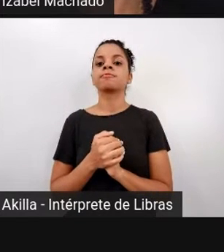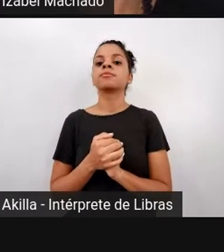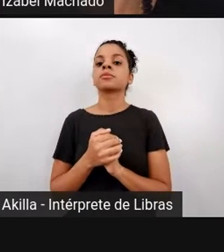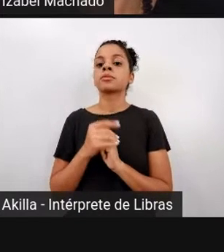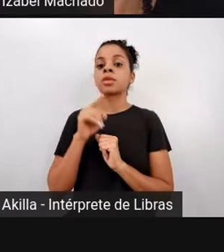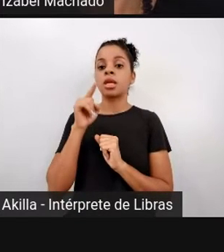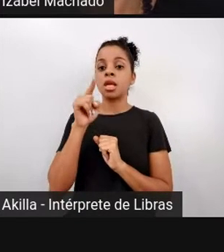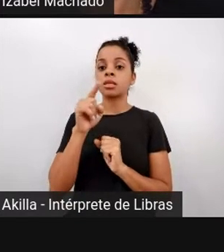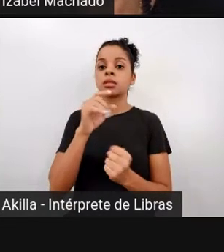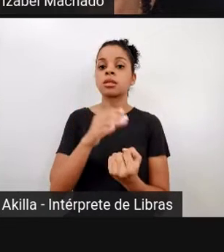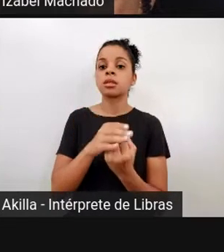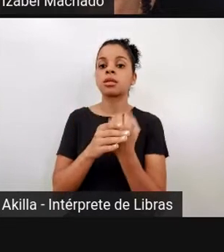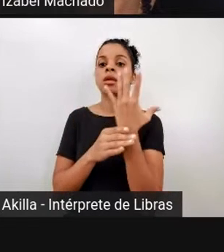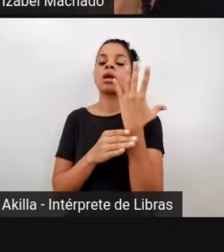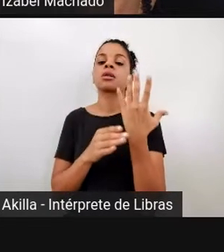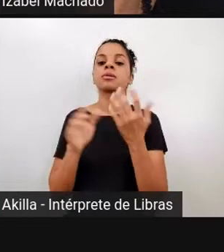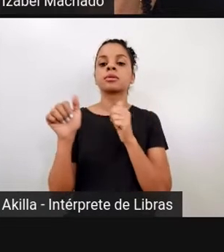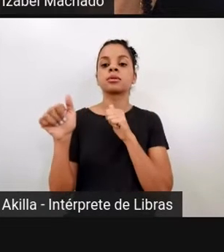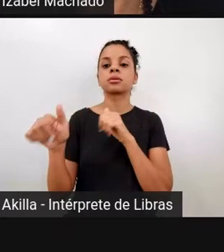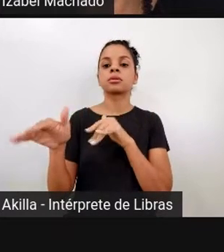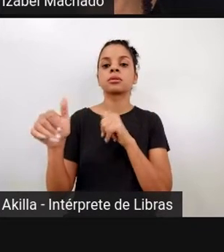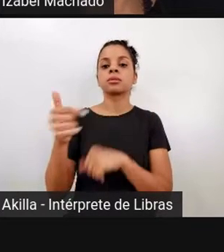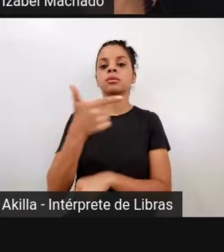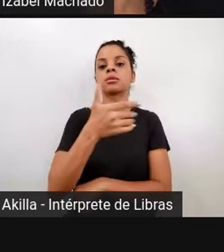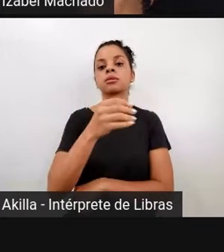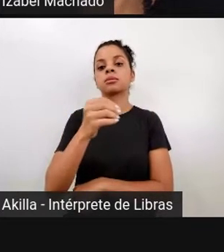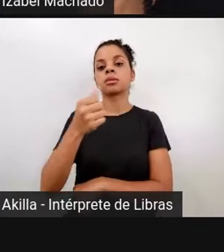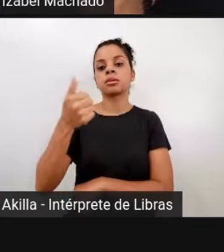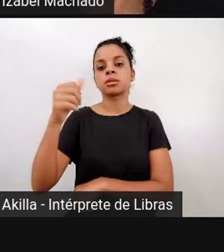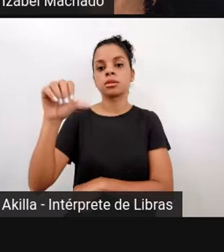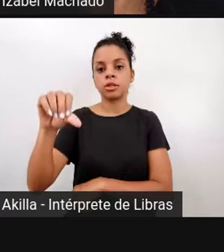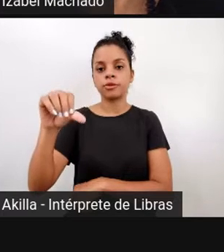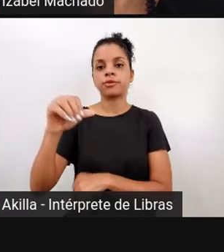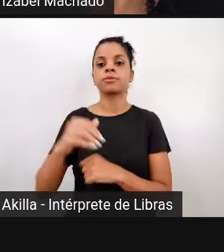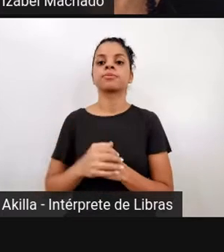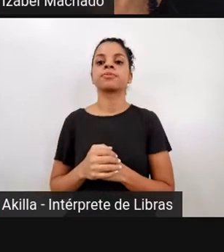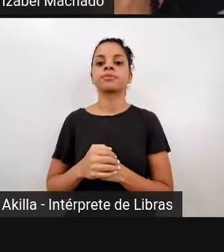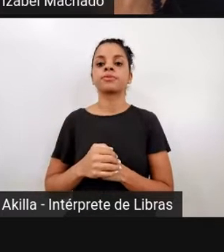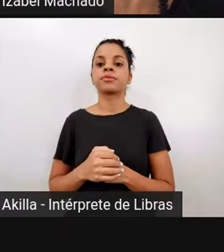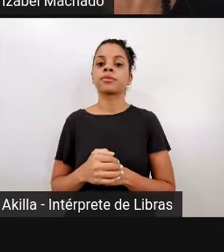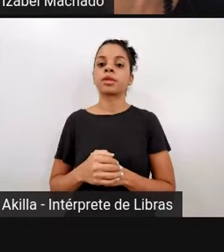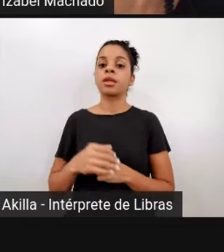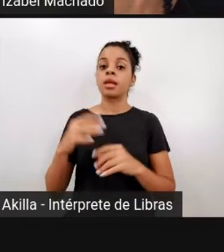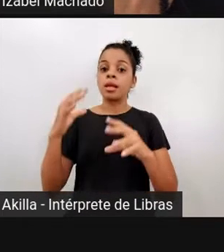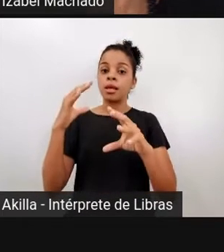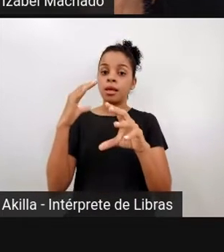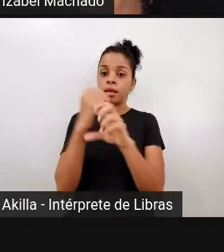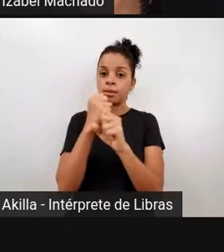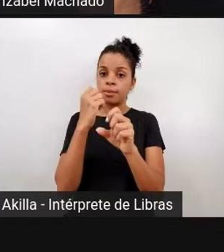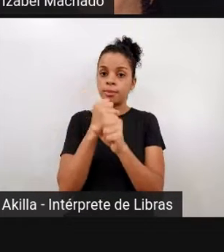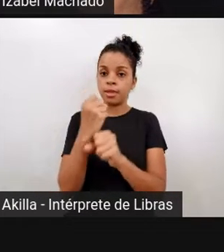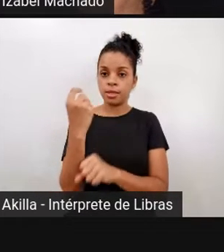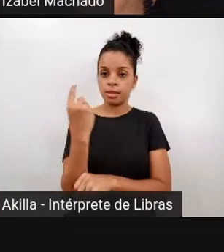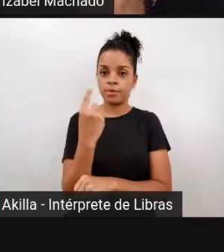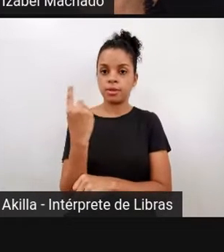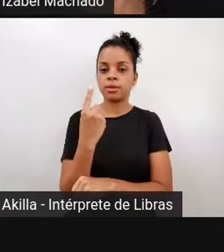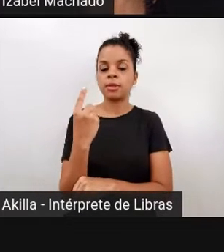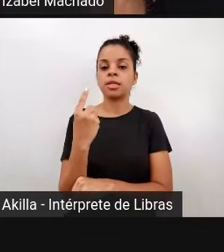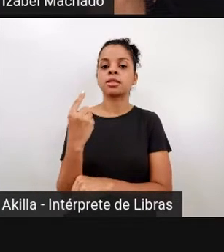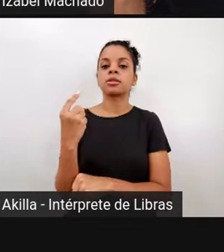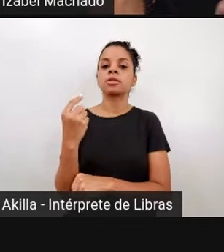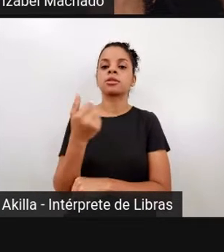em setembro de 2019, tá? Num primeiro levantamento, de 2019 até agosto deste